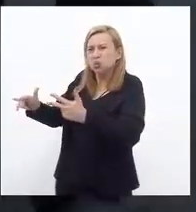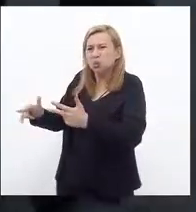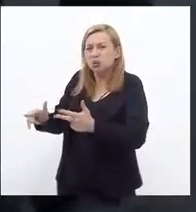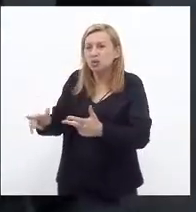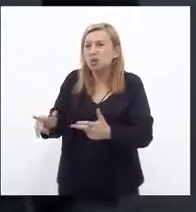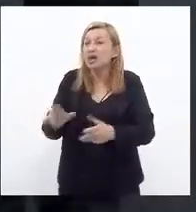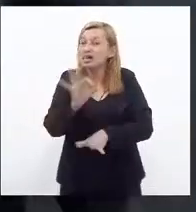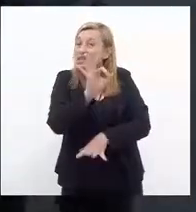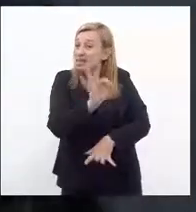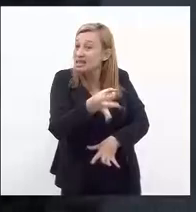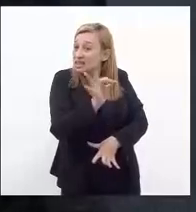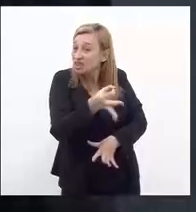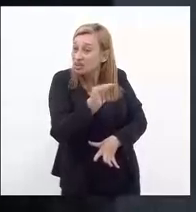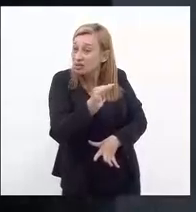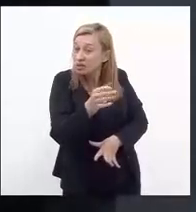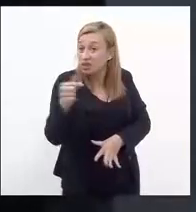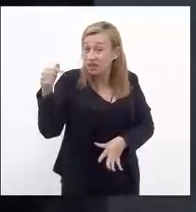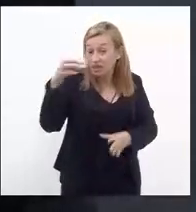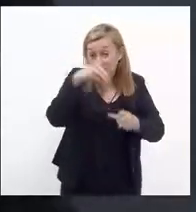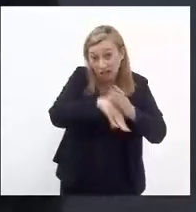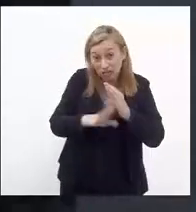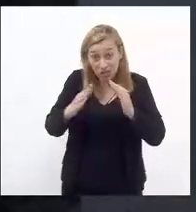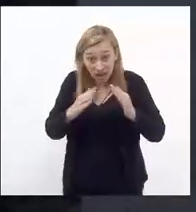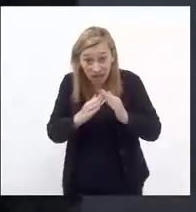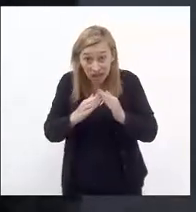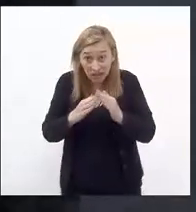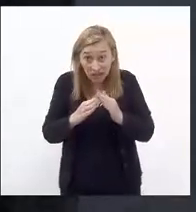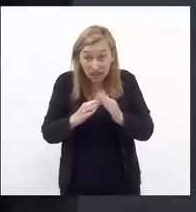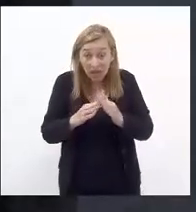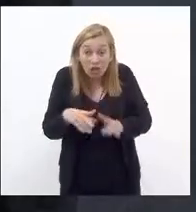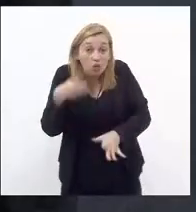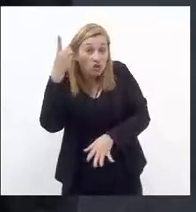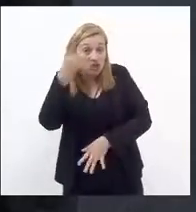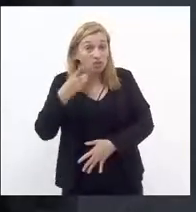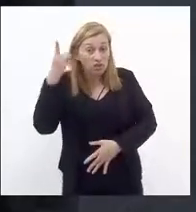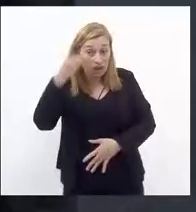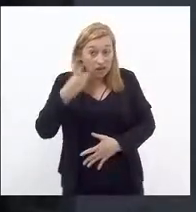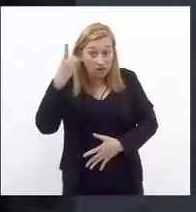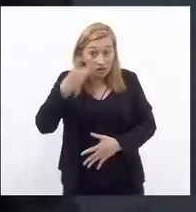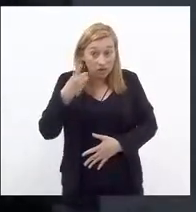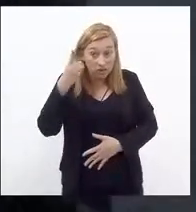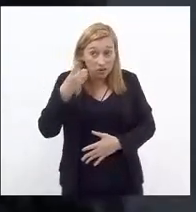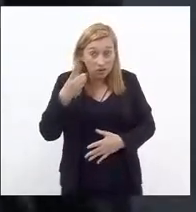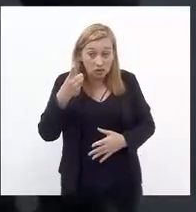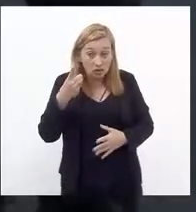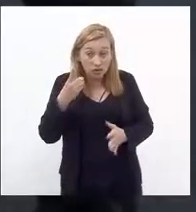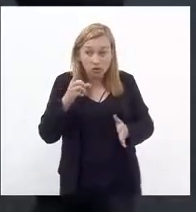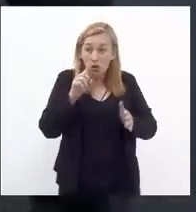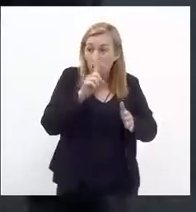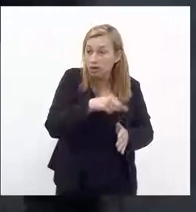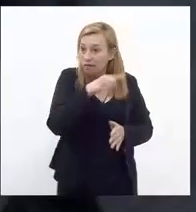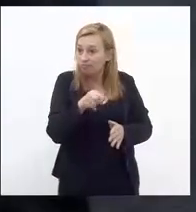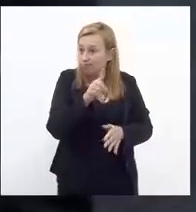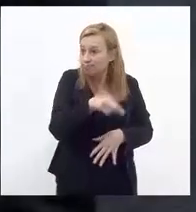que é Para justamente aqui dentro da casa os deputados cortarem